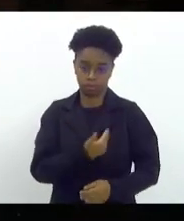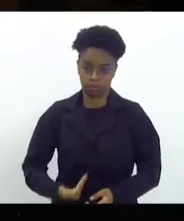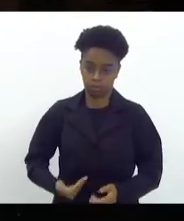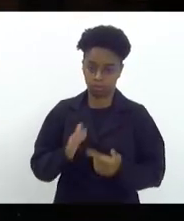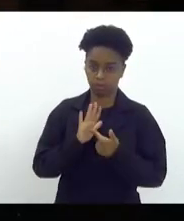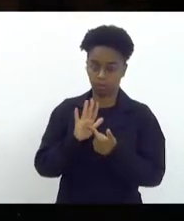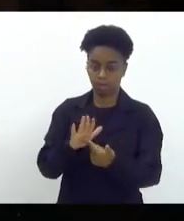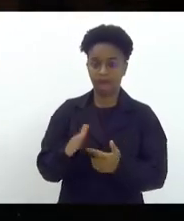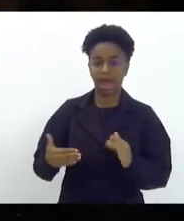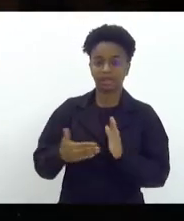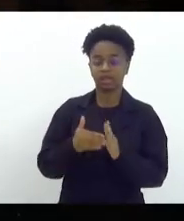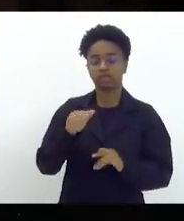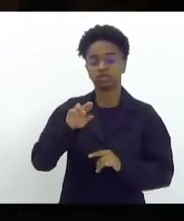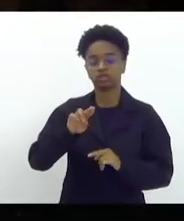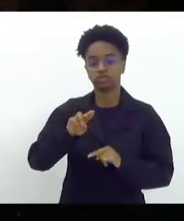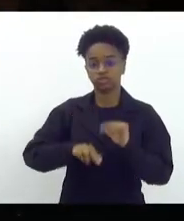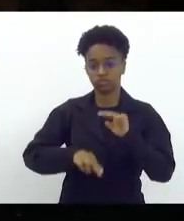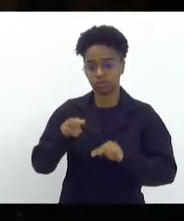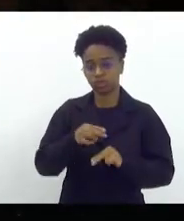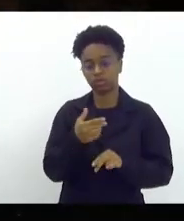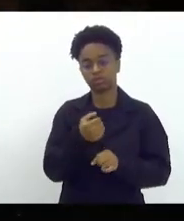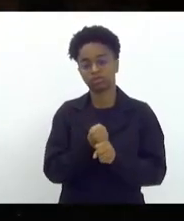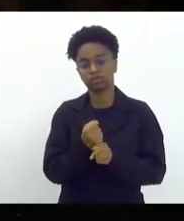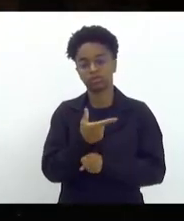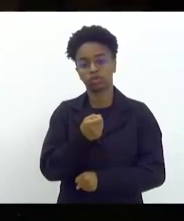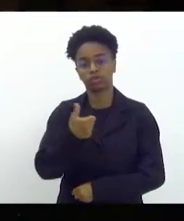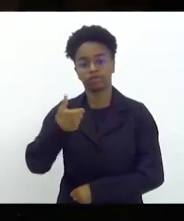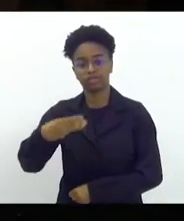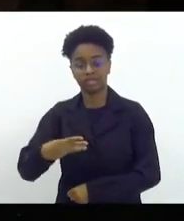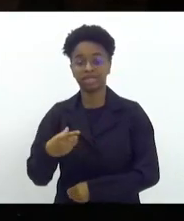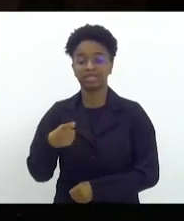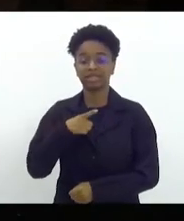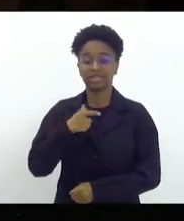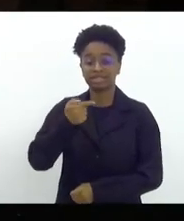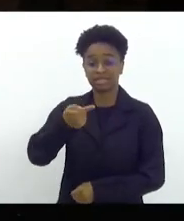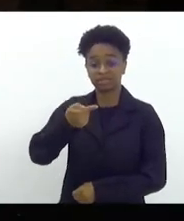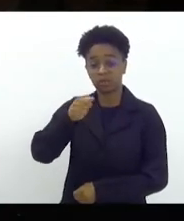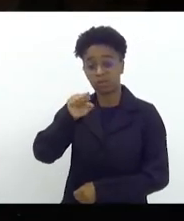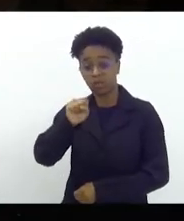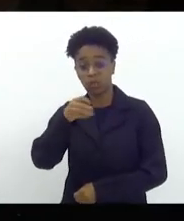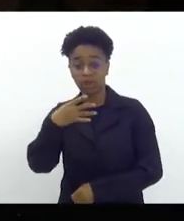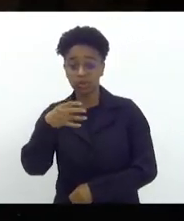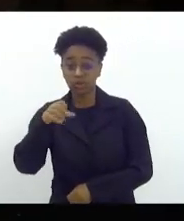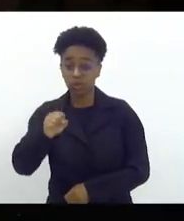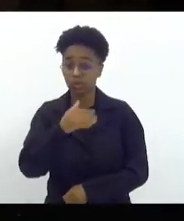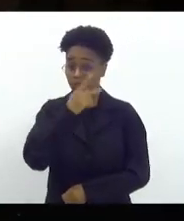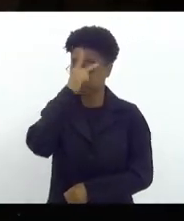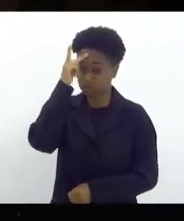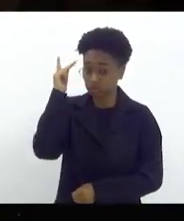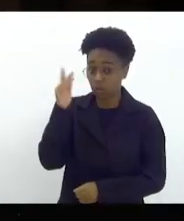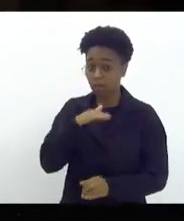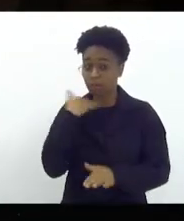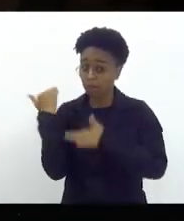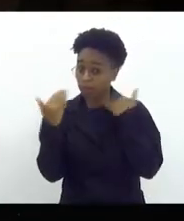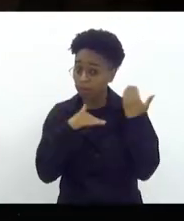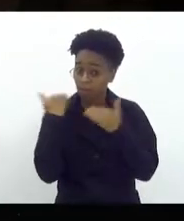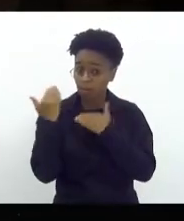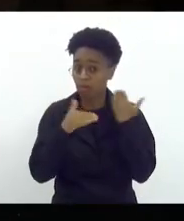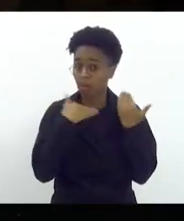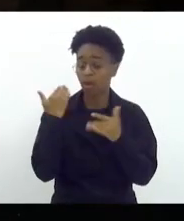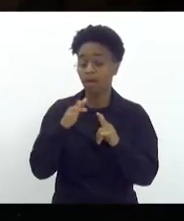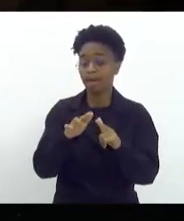Junho de 2023 foram 7.8 48 pessoas que perderam a vida